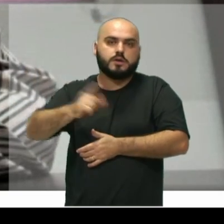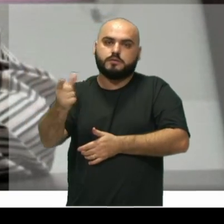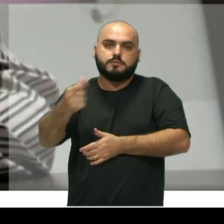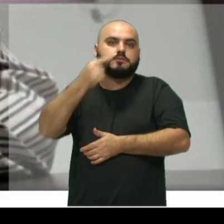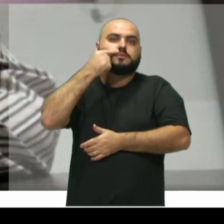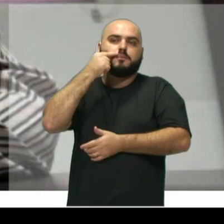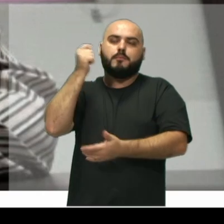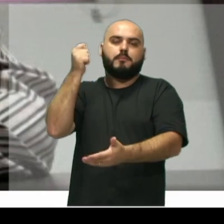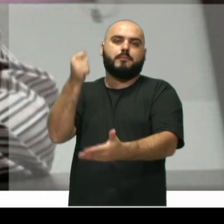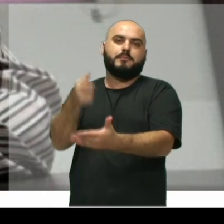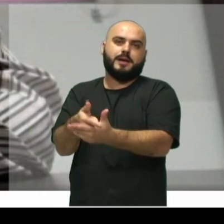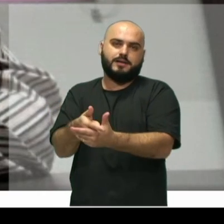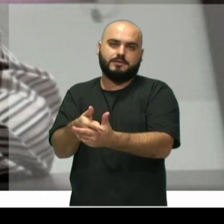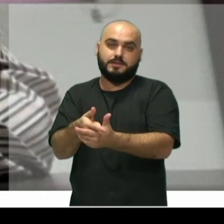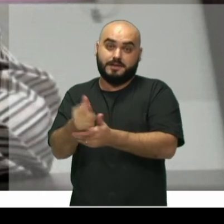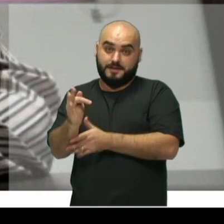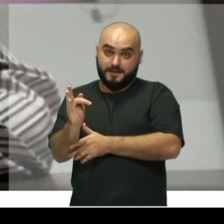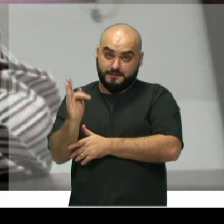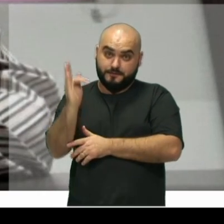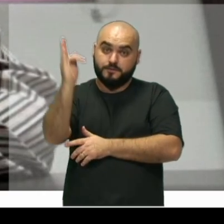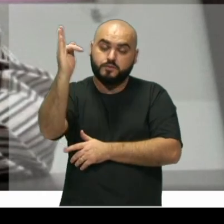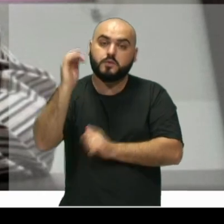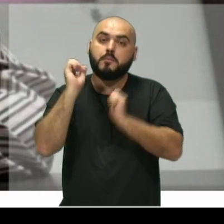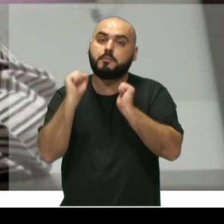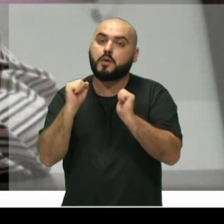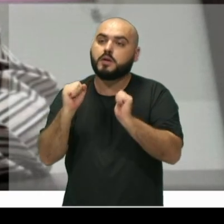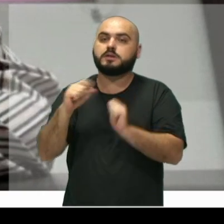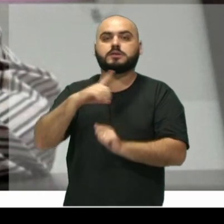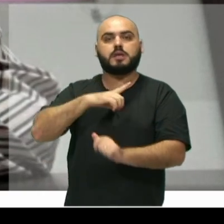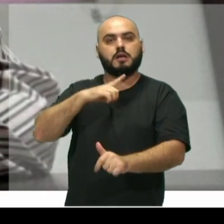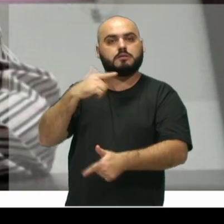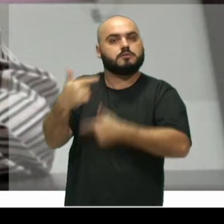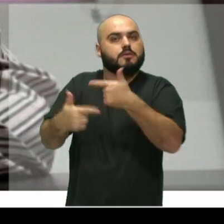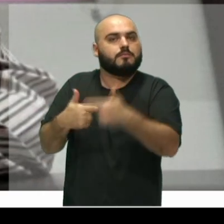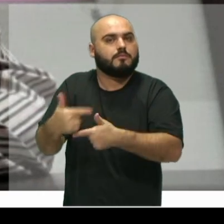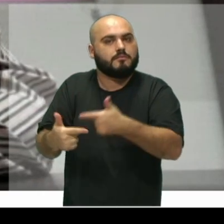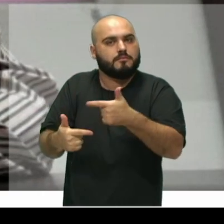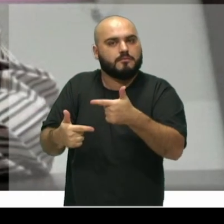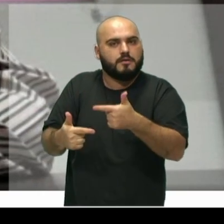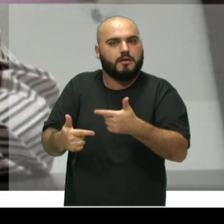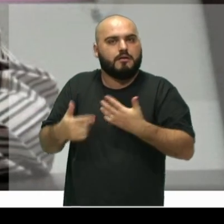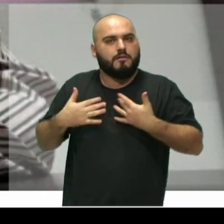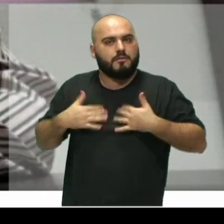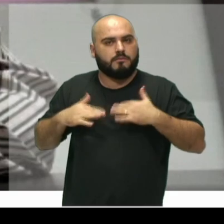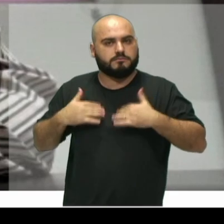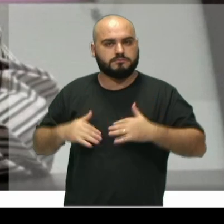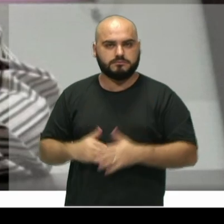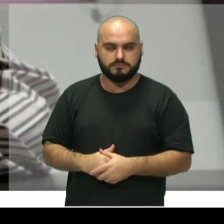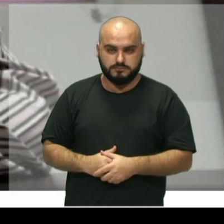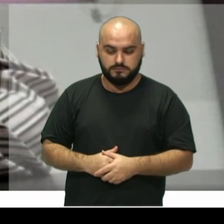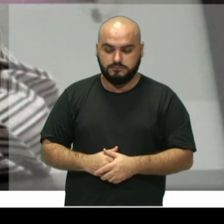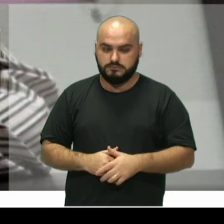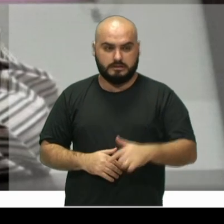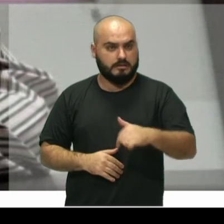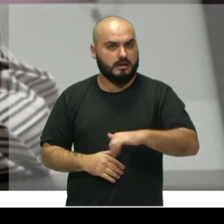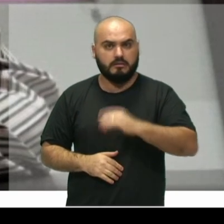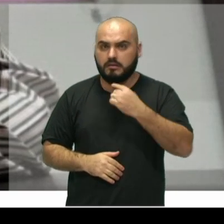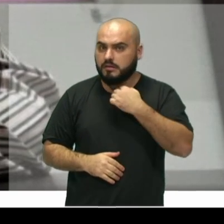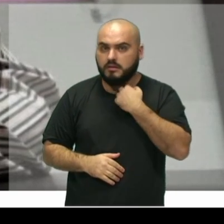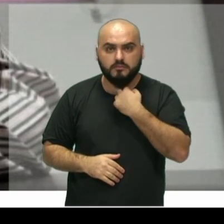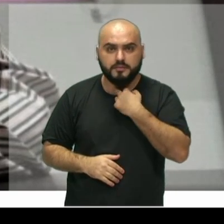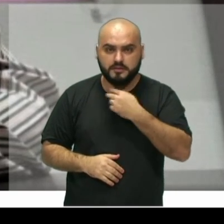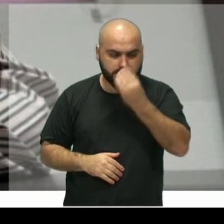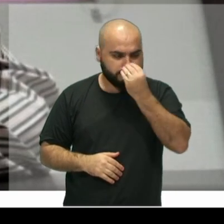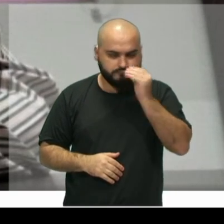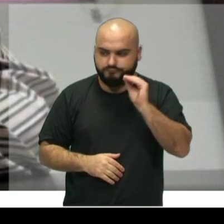até no futuro talvez ser uma venda de serviço, mas nós precisamos contribuir, não podemos virar as costas, é um problema para